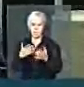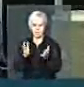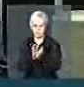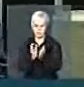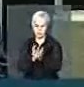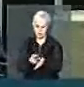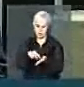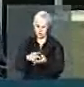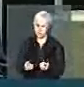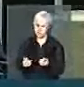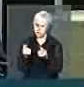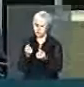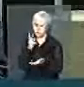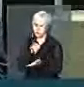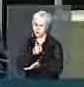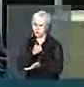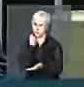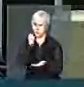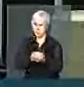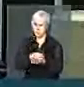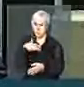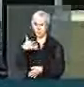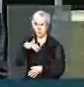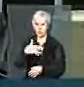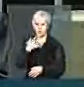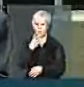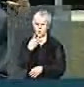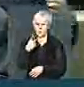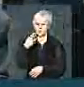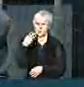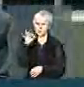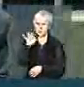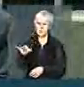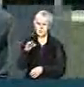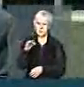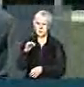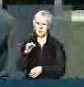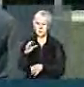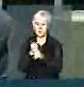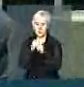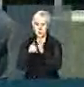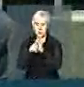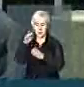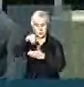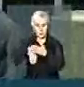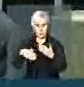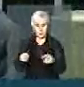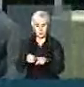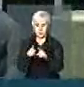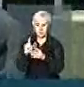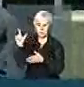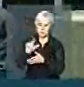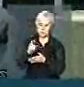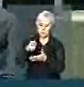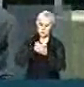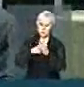o pagamento brutal de 42% do orçamento para juros e amortizações da dívida pública,